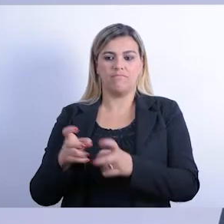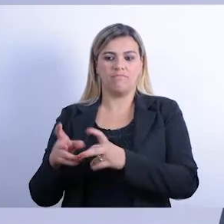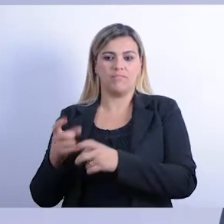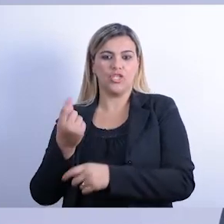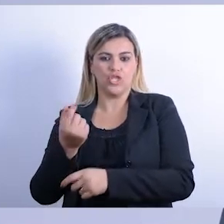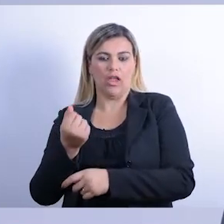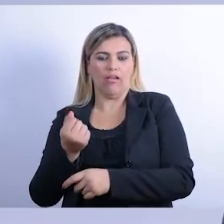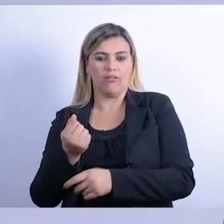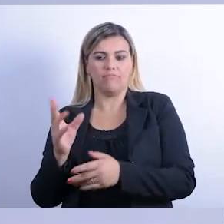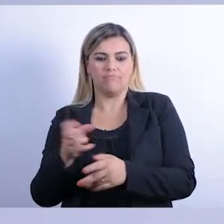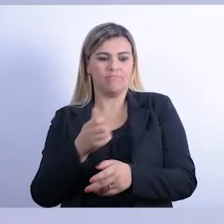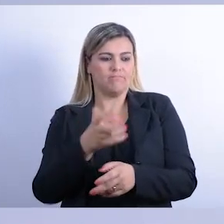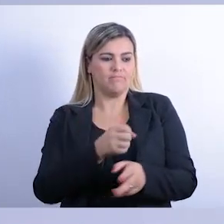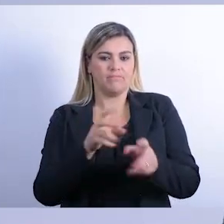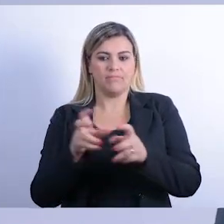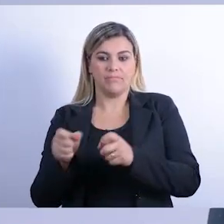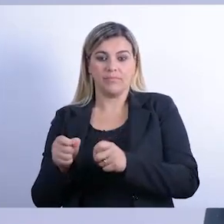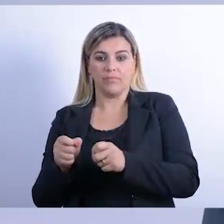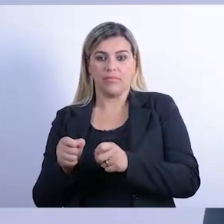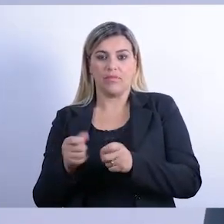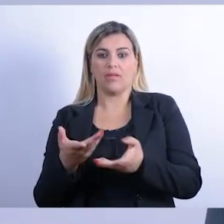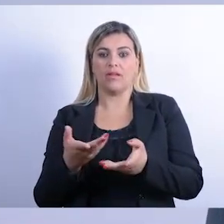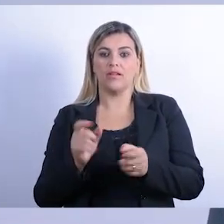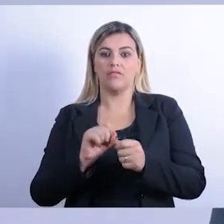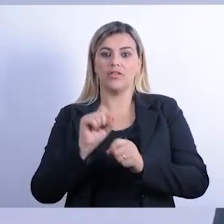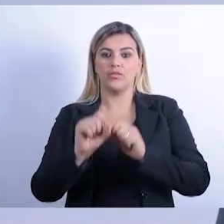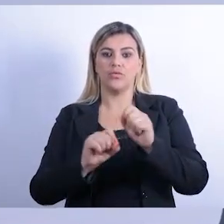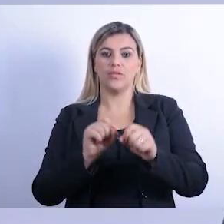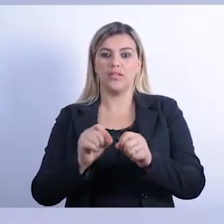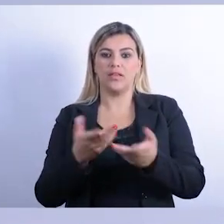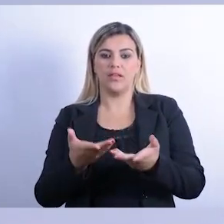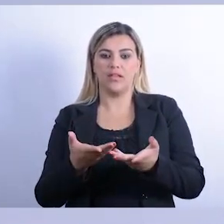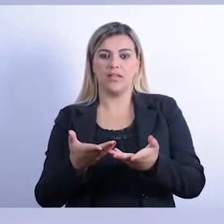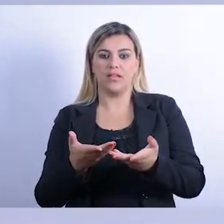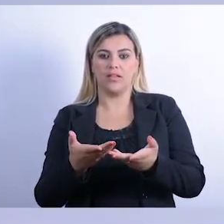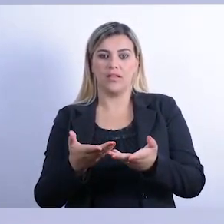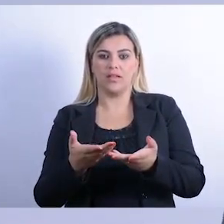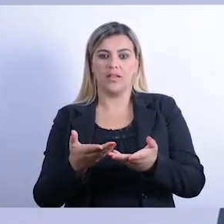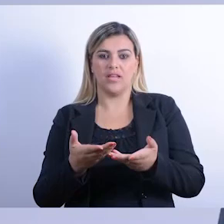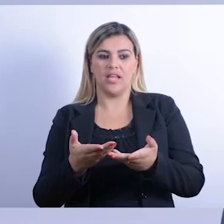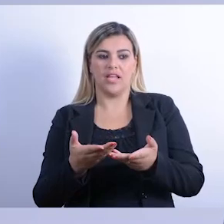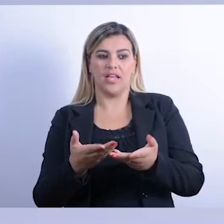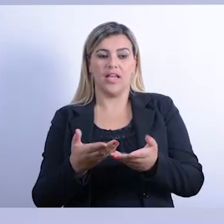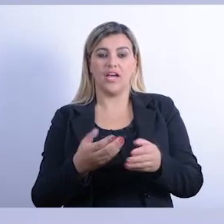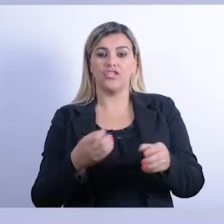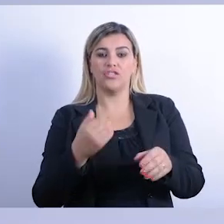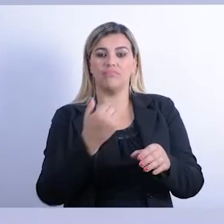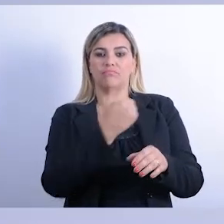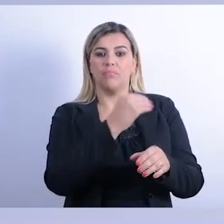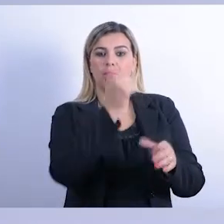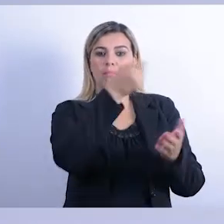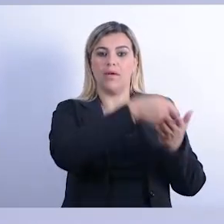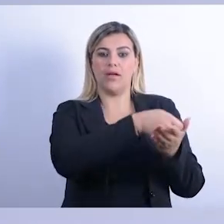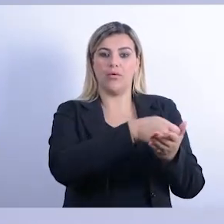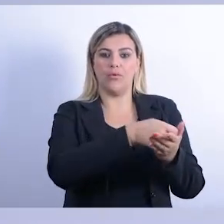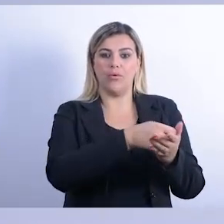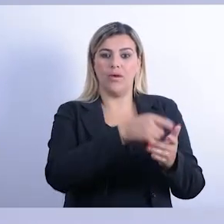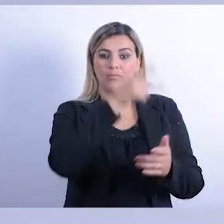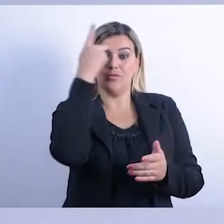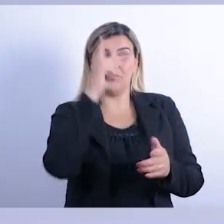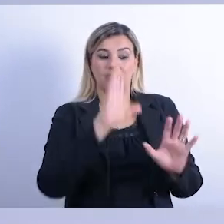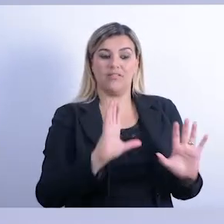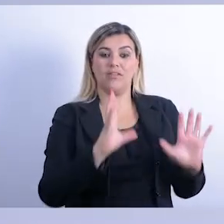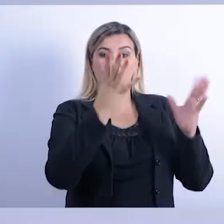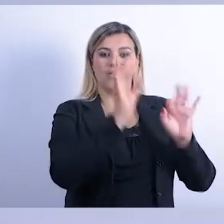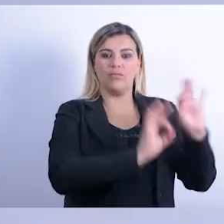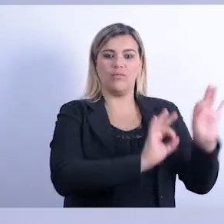dinheiro durante o ano inteiro. Aí esse dinheiro foi aplicado numa corretora, uma coisa assim, que quebrou, fechou as portas,